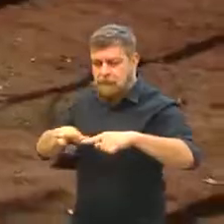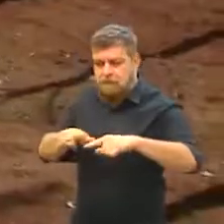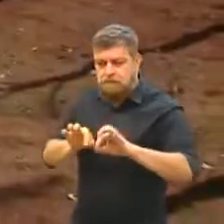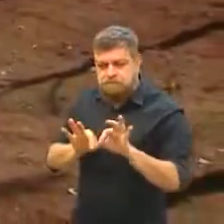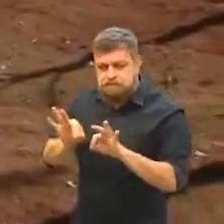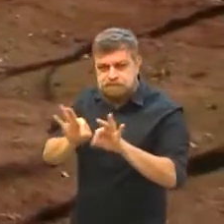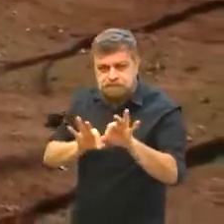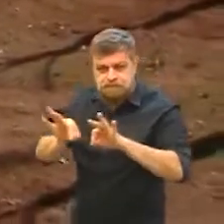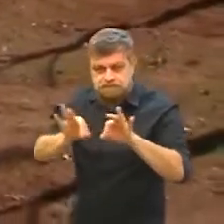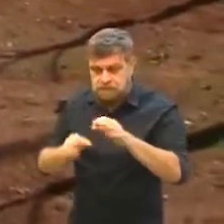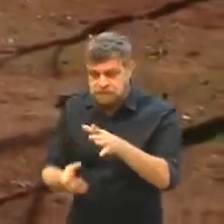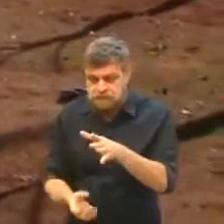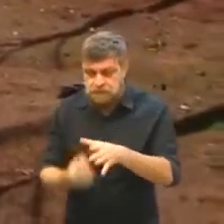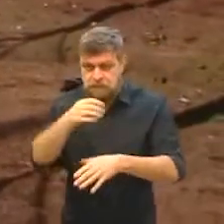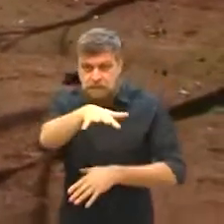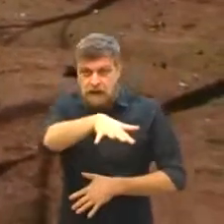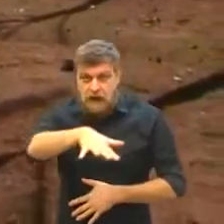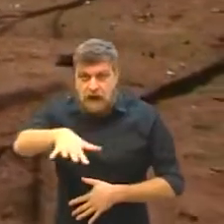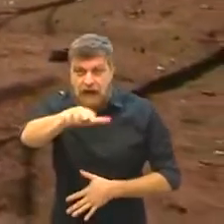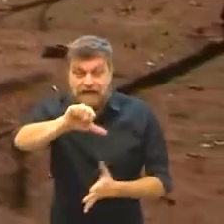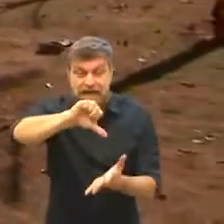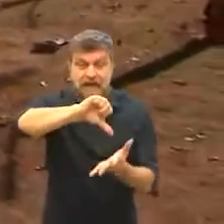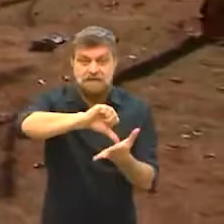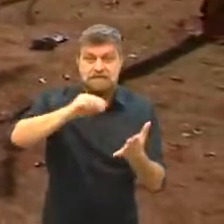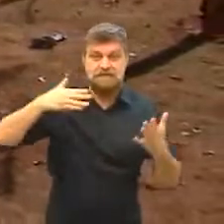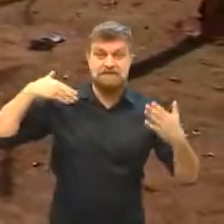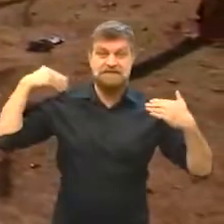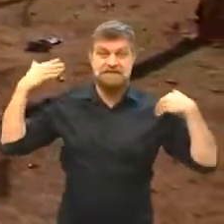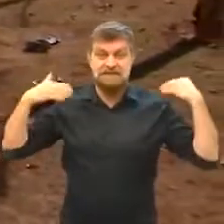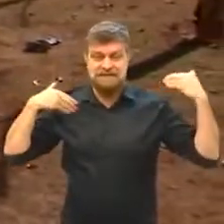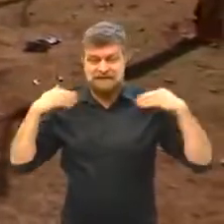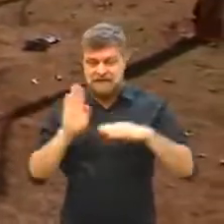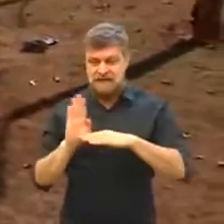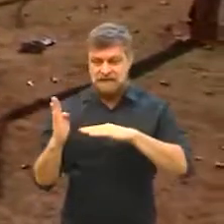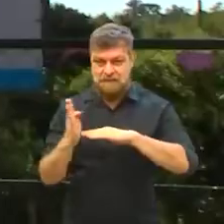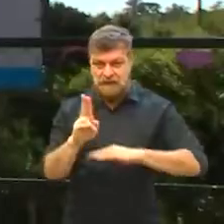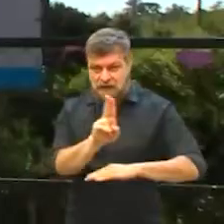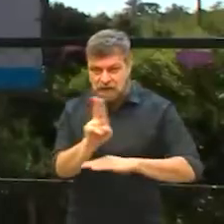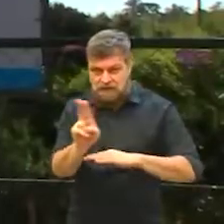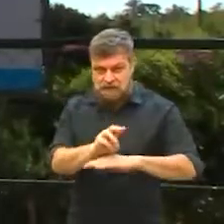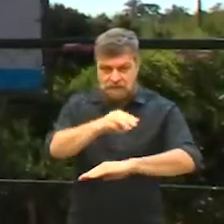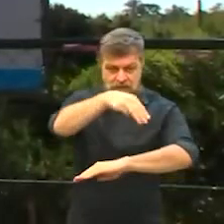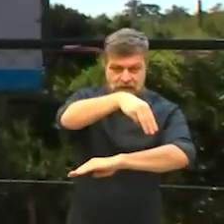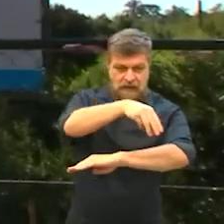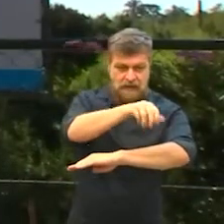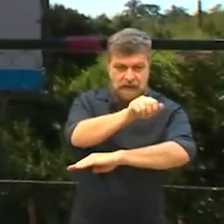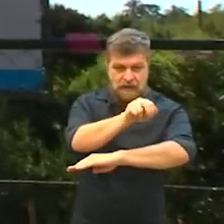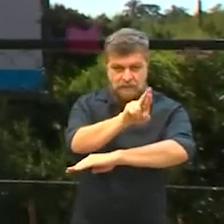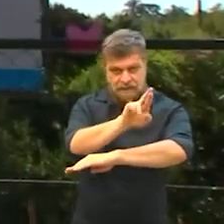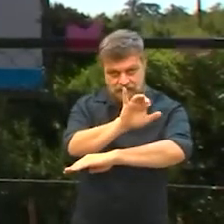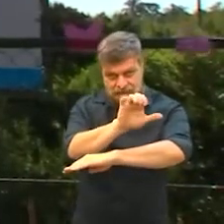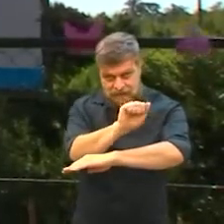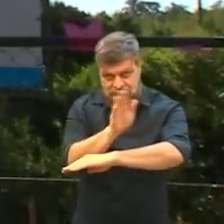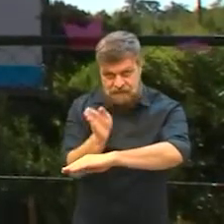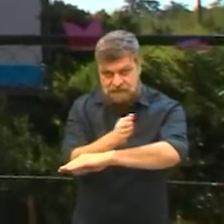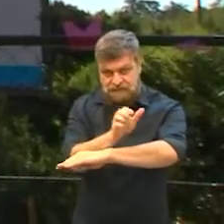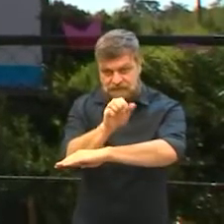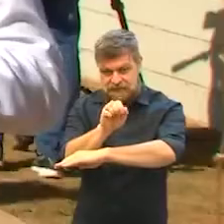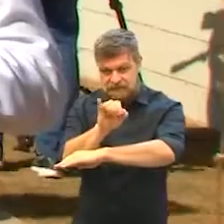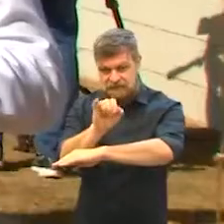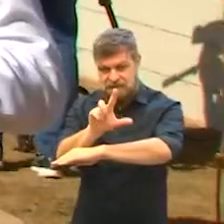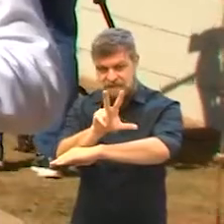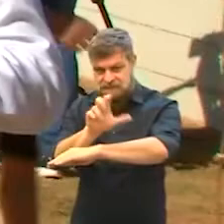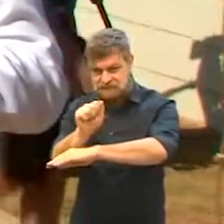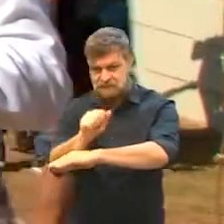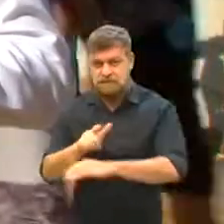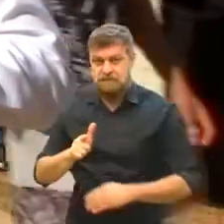sinalização. Tudo fruto da inauguração do Centro de Lazer do bairro, denominado Maria Antônia Souza Silva.